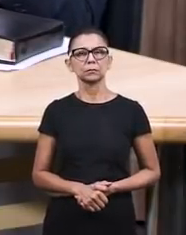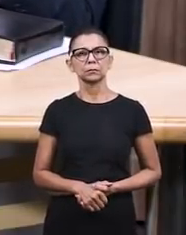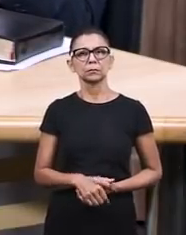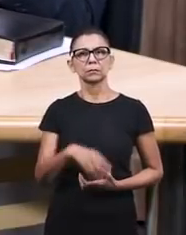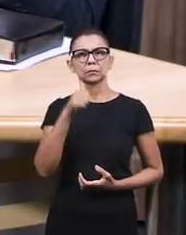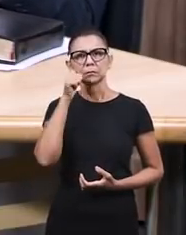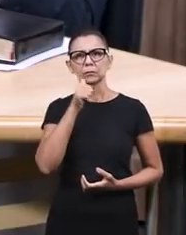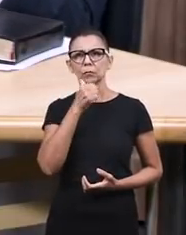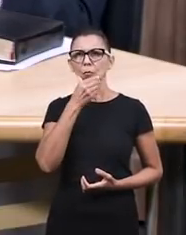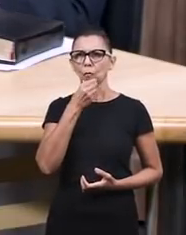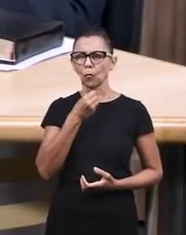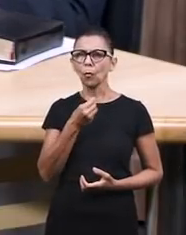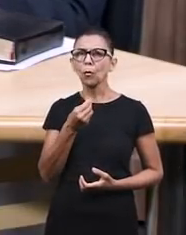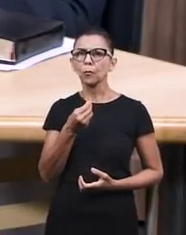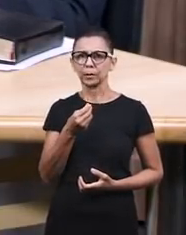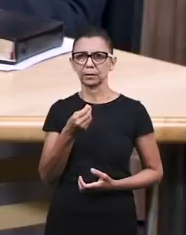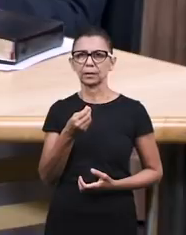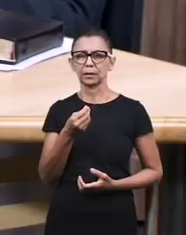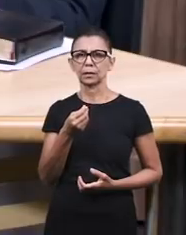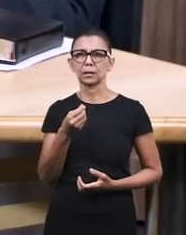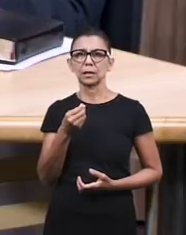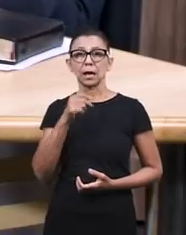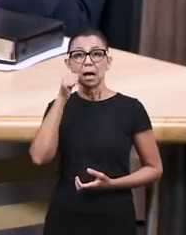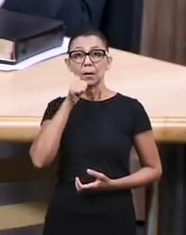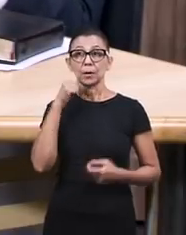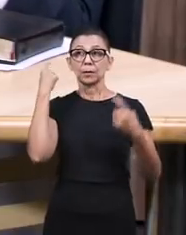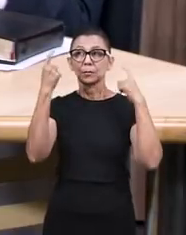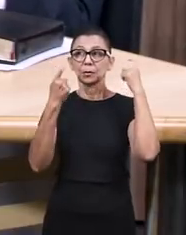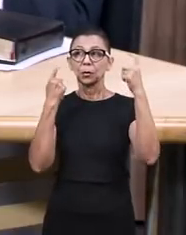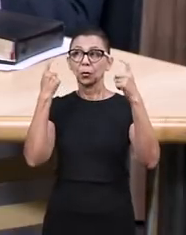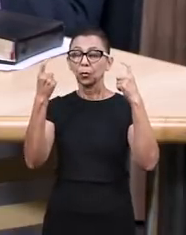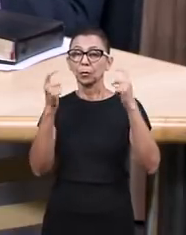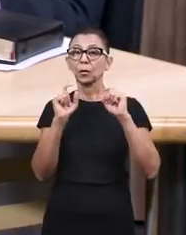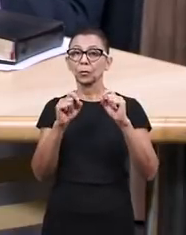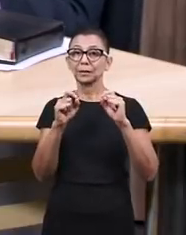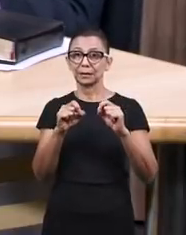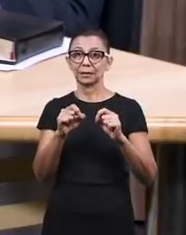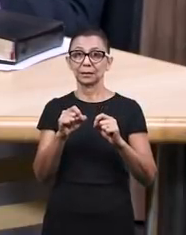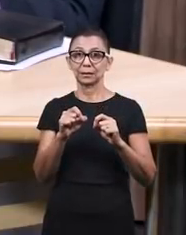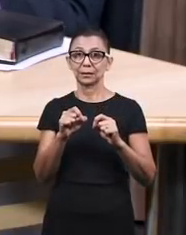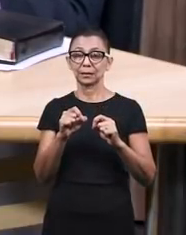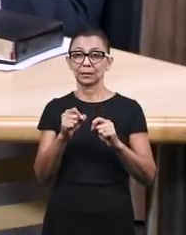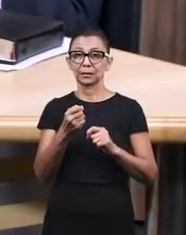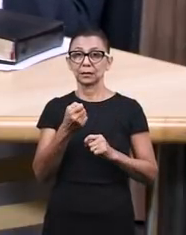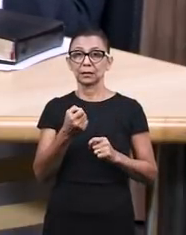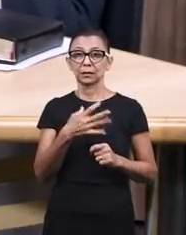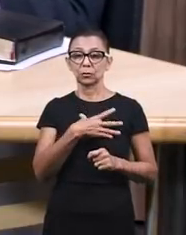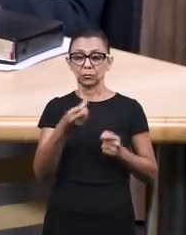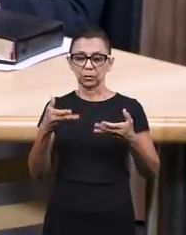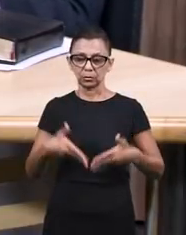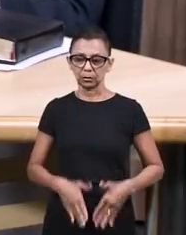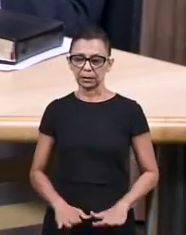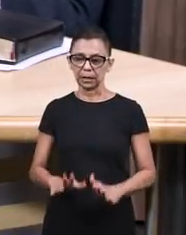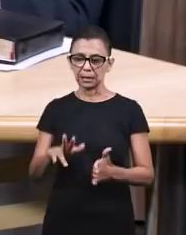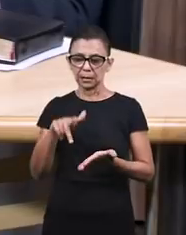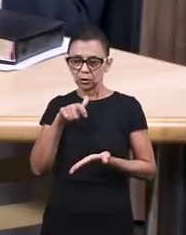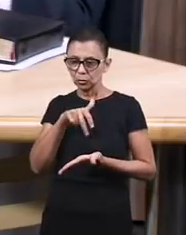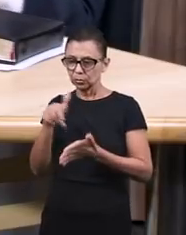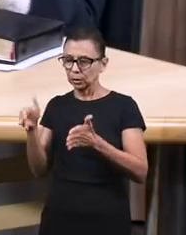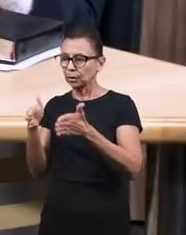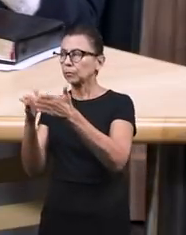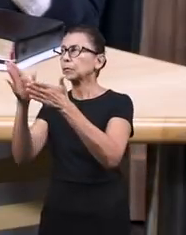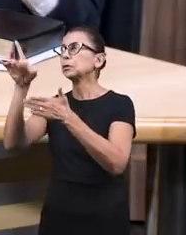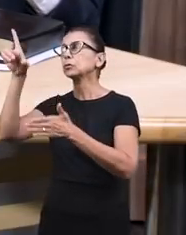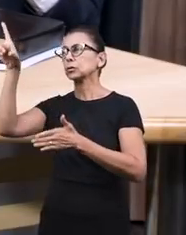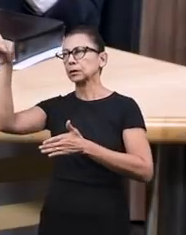mulher cheio do Espírito Santo, né? Um instrumento nas mãos de Deus. E quem sabe, né?